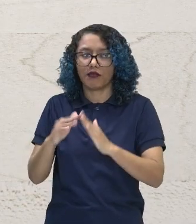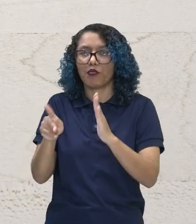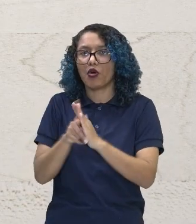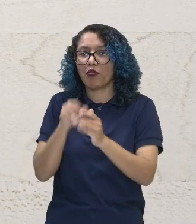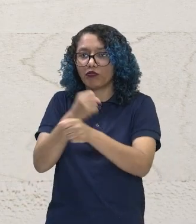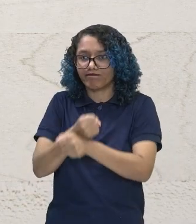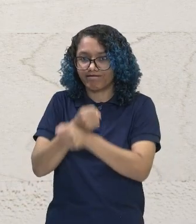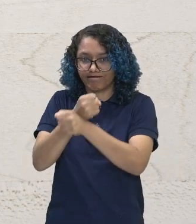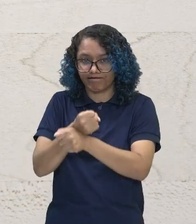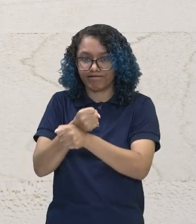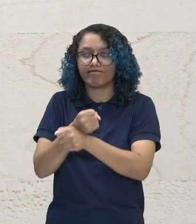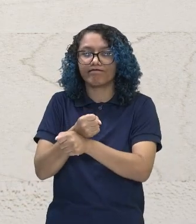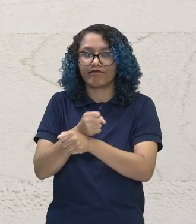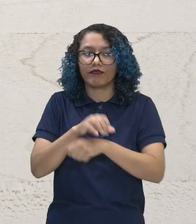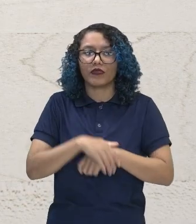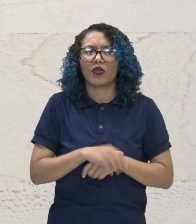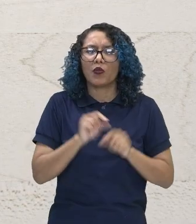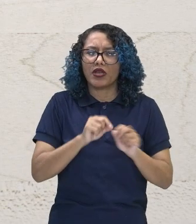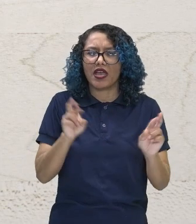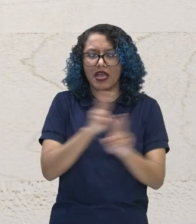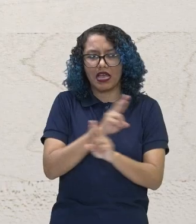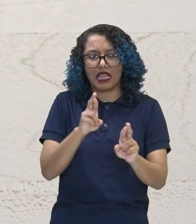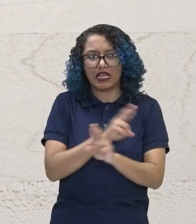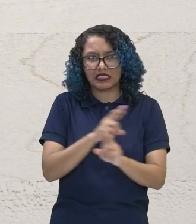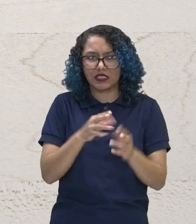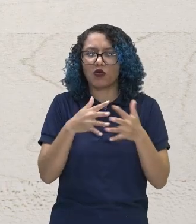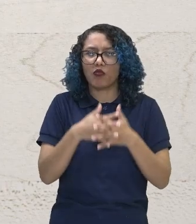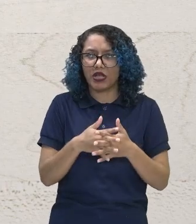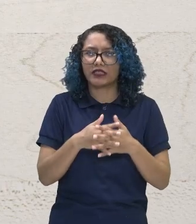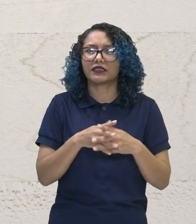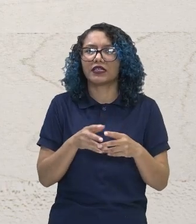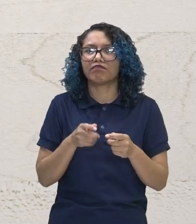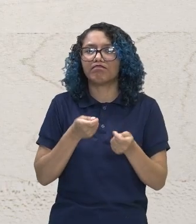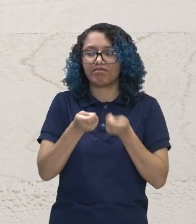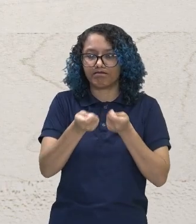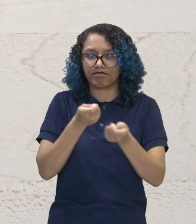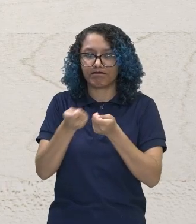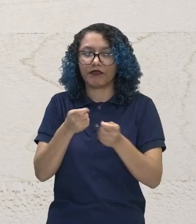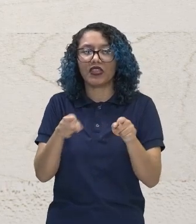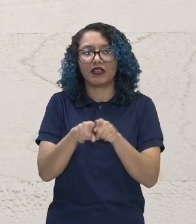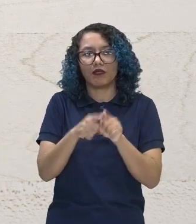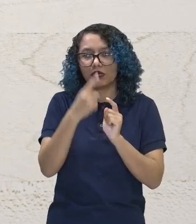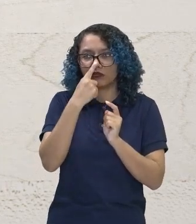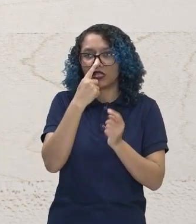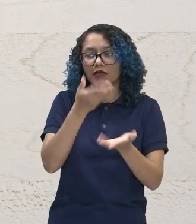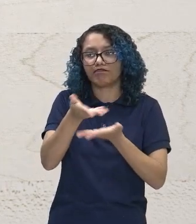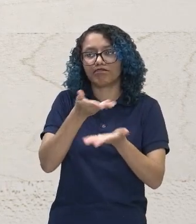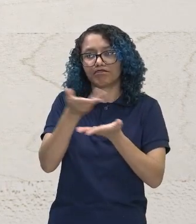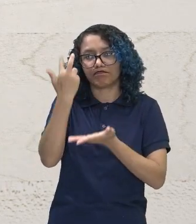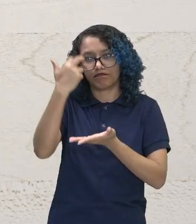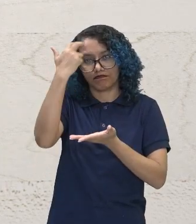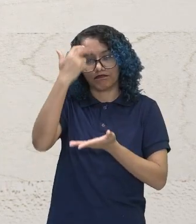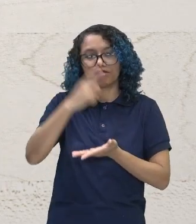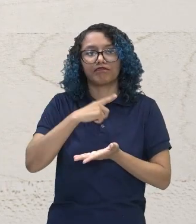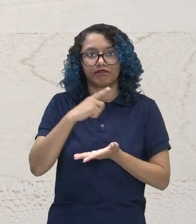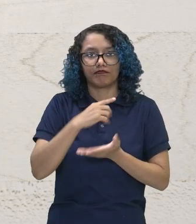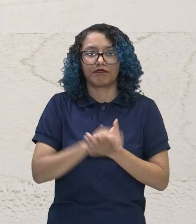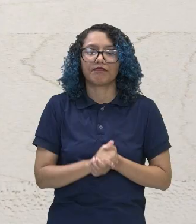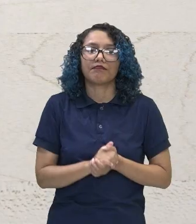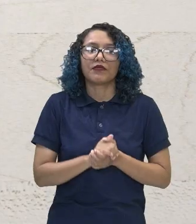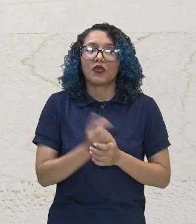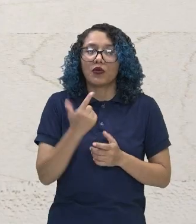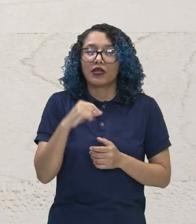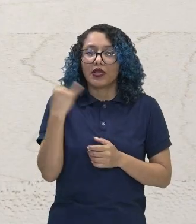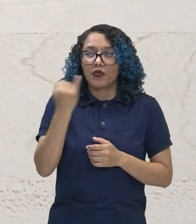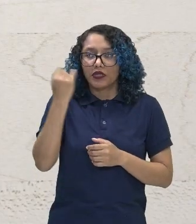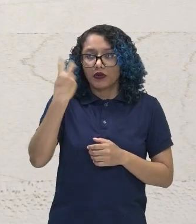com relações complexas de dominação, mas também de intimidade e trocas culturais. A importância da